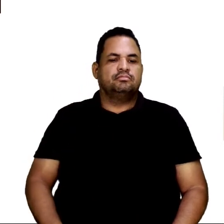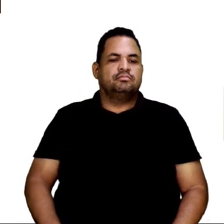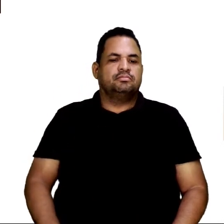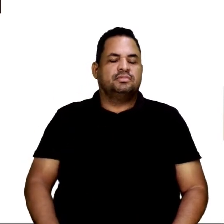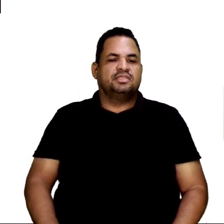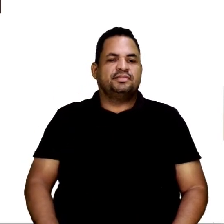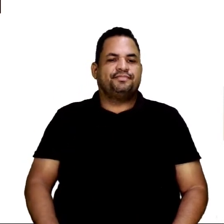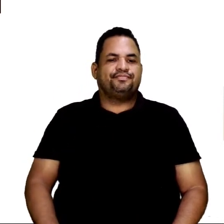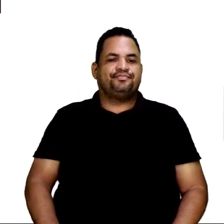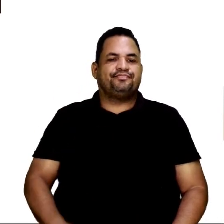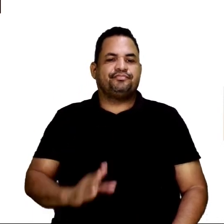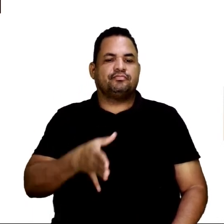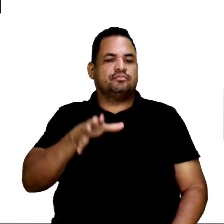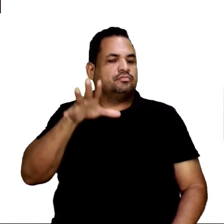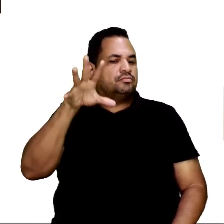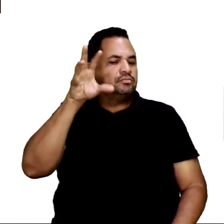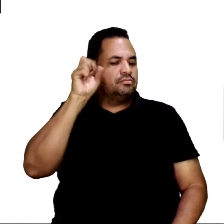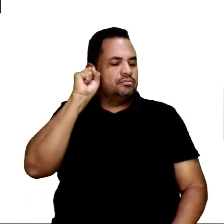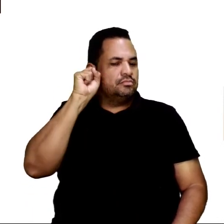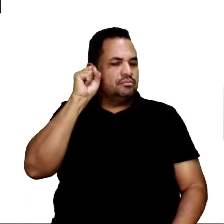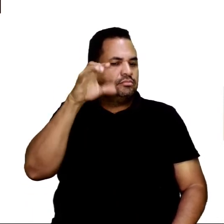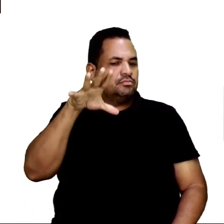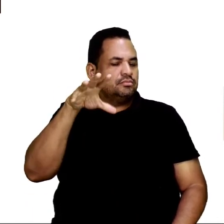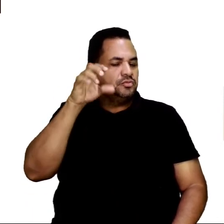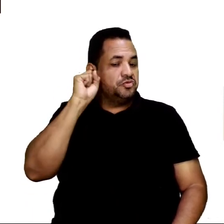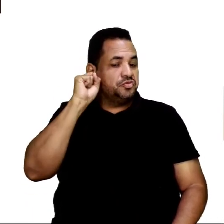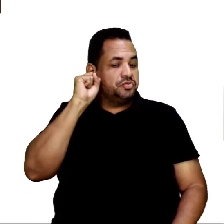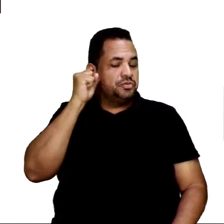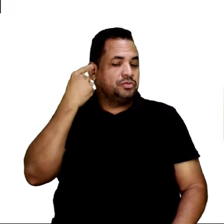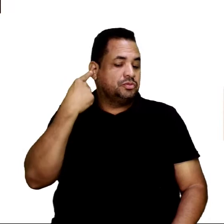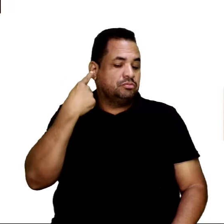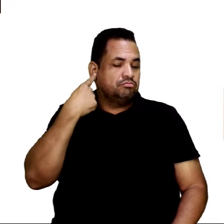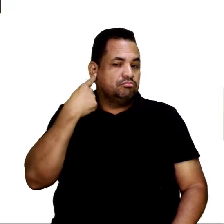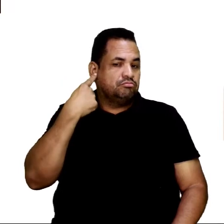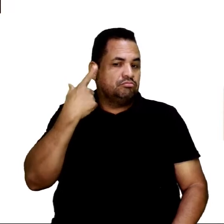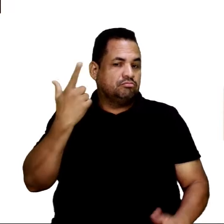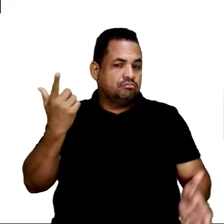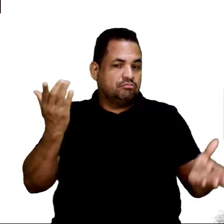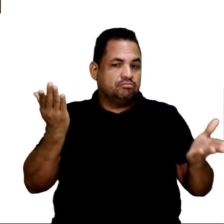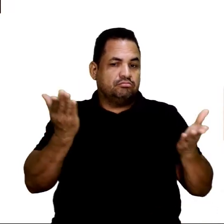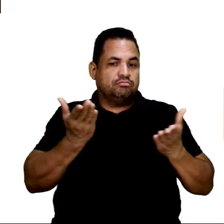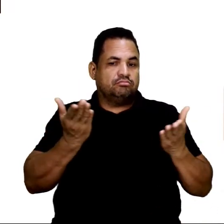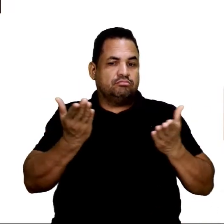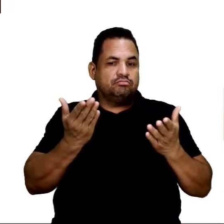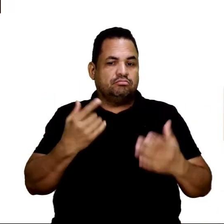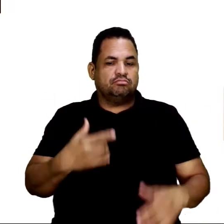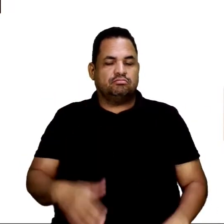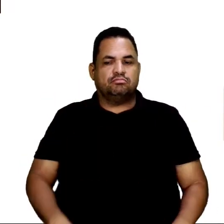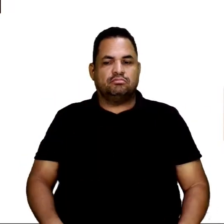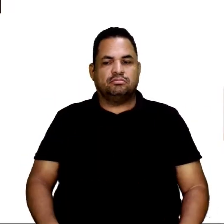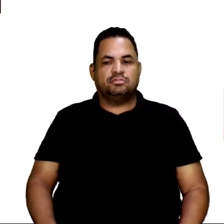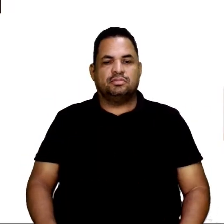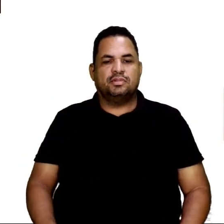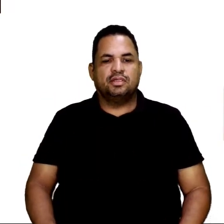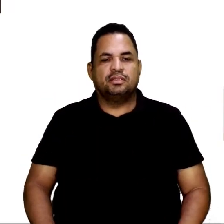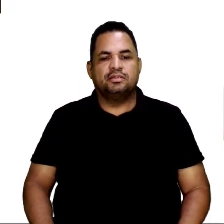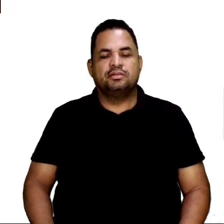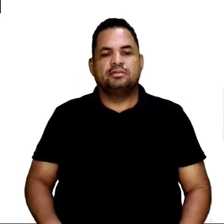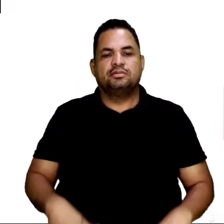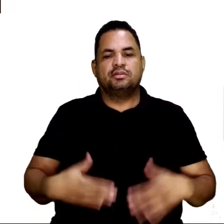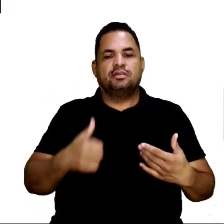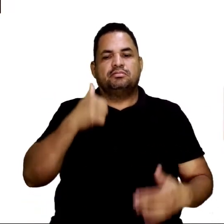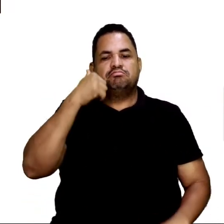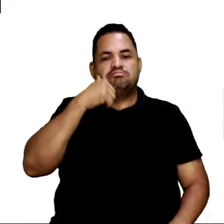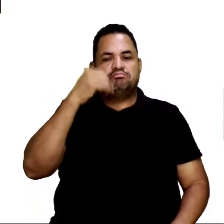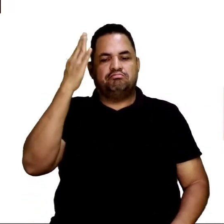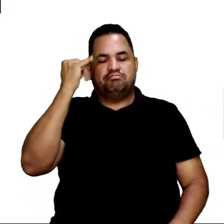centímetros e ele ouve sons do ambiente. É o momento exato, galera. Eu acho que desde o início, né, quando a mulher sabe, quando